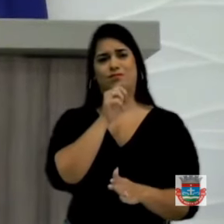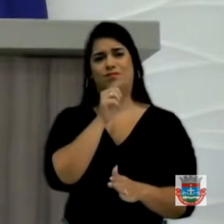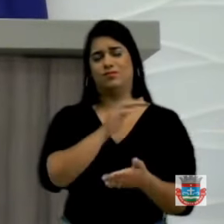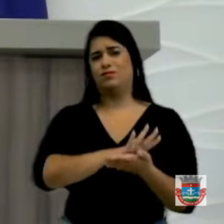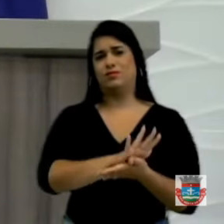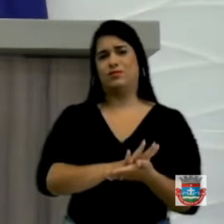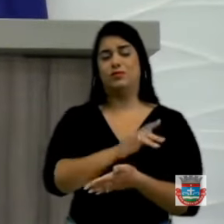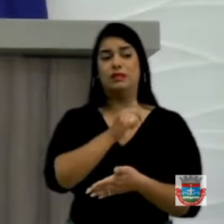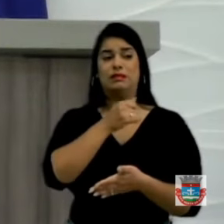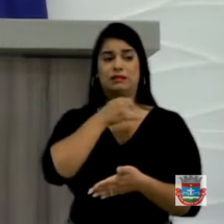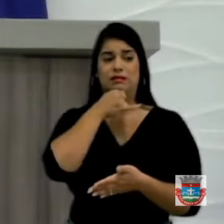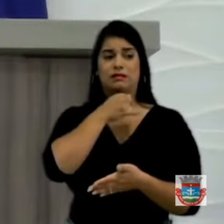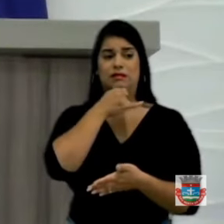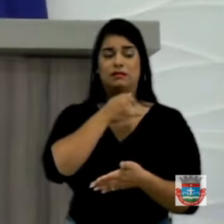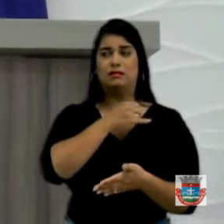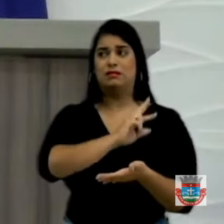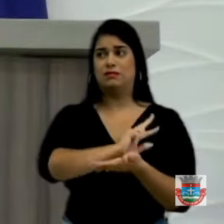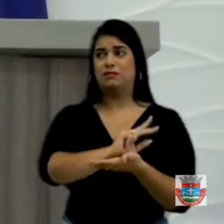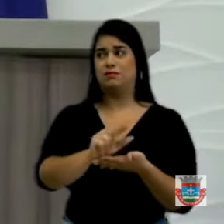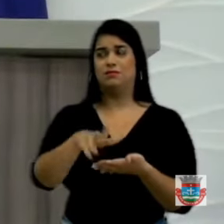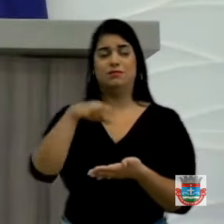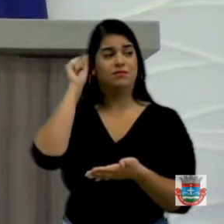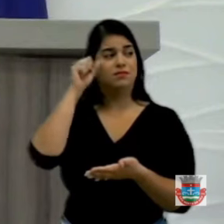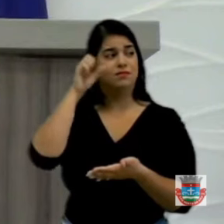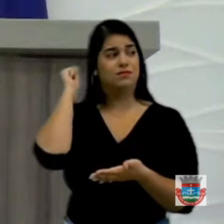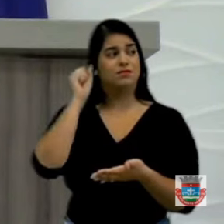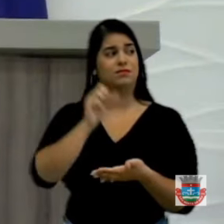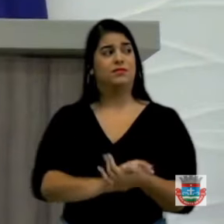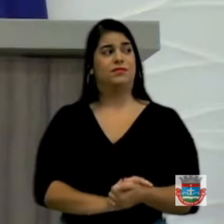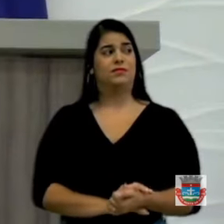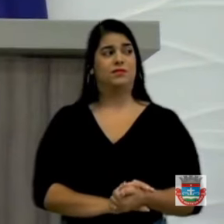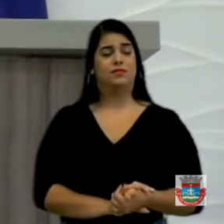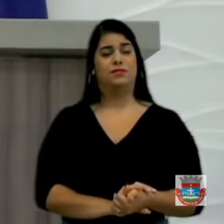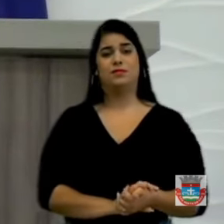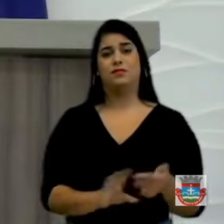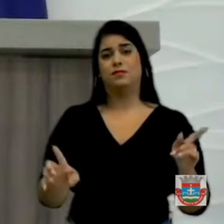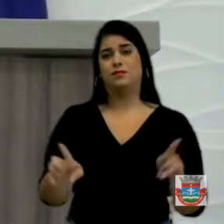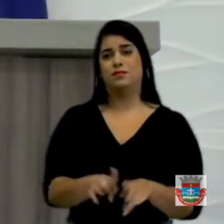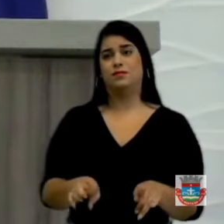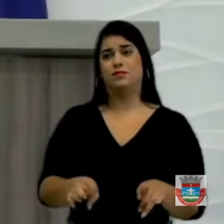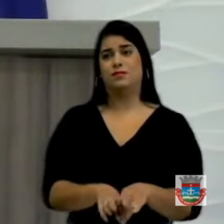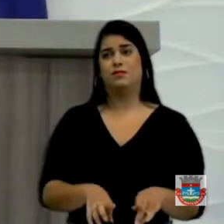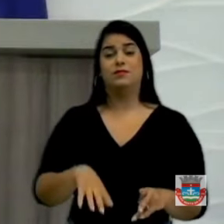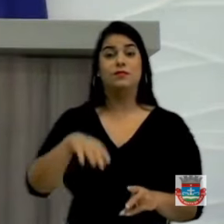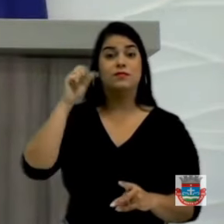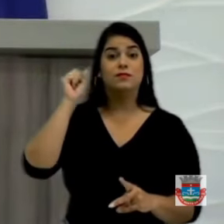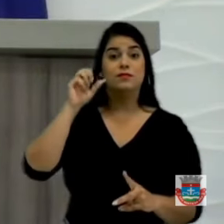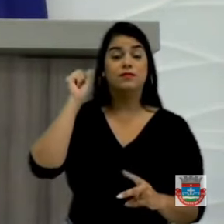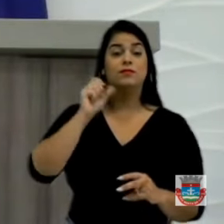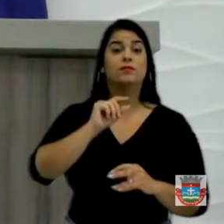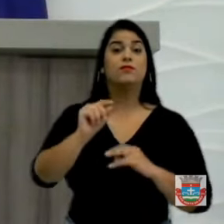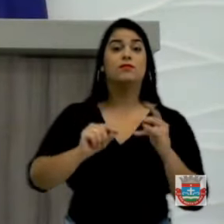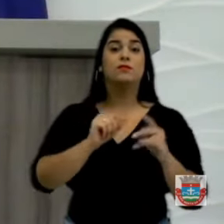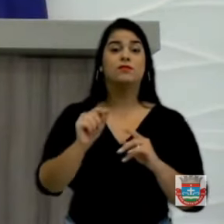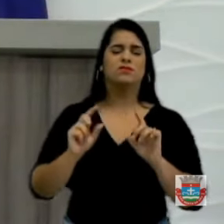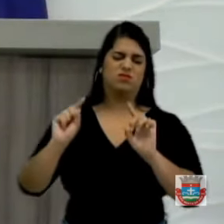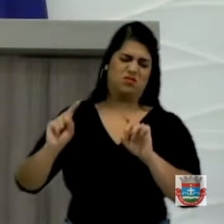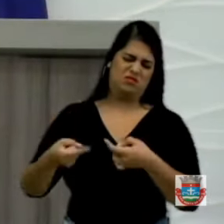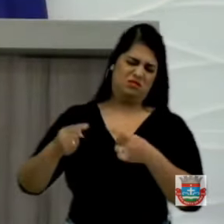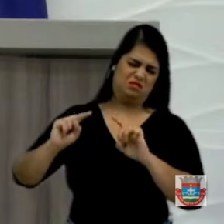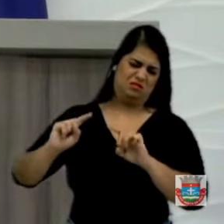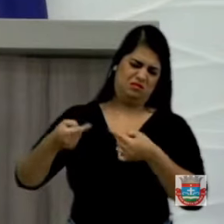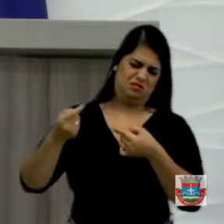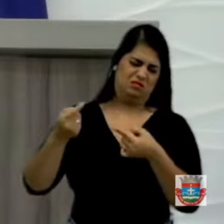gente fica triste com várias coisas que a gente escuta. E também a gente ouviu falar muito aqui de humilhação.